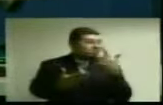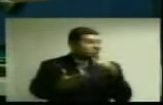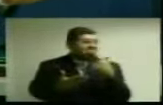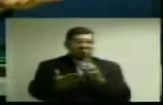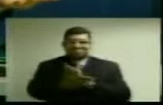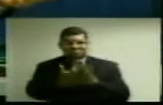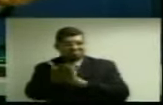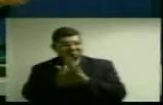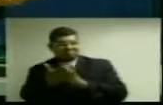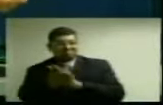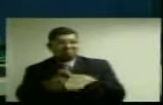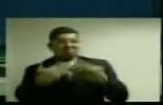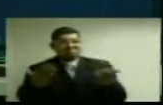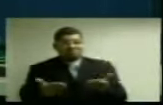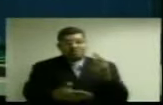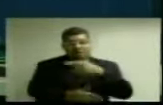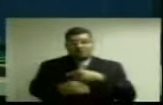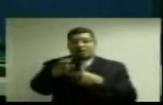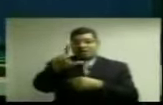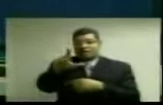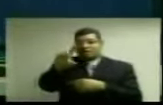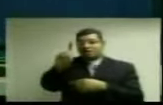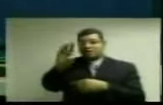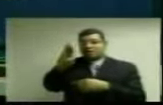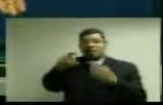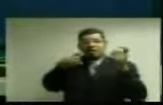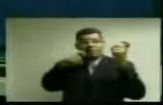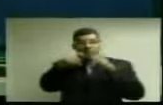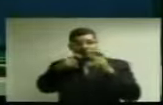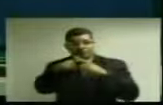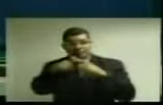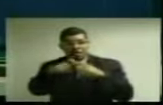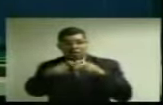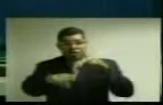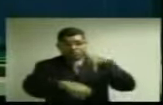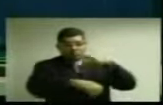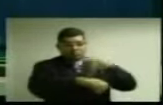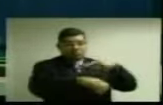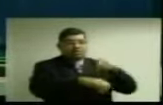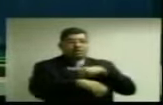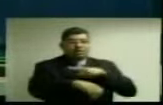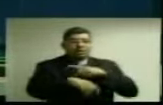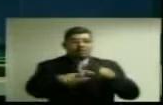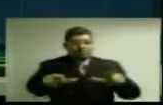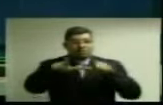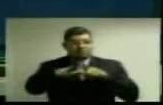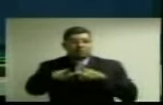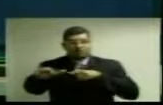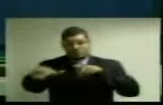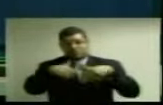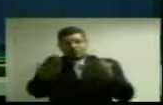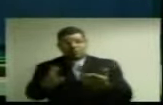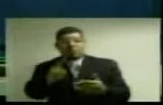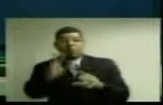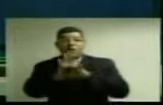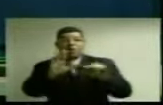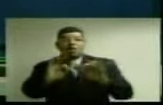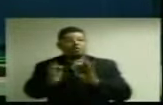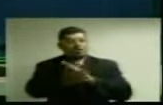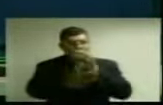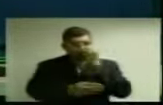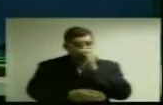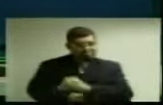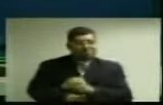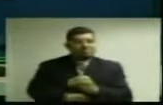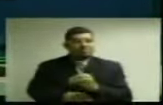não são. E a LDB diz que médico estrangeiro para atuar no Brasil tem que revalidar o diploma. Ou a lei não vale mais